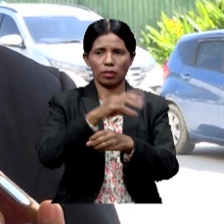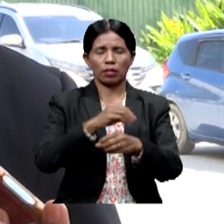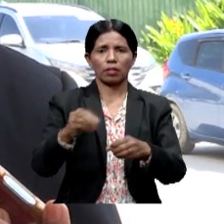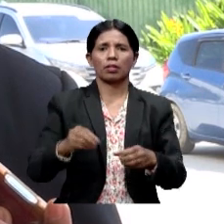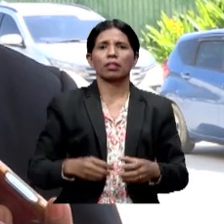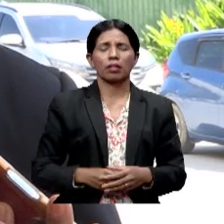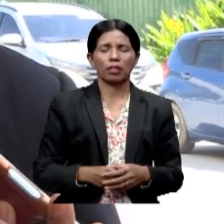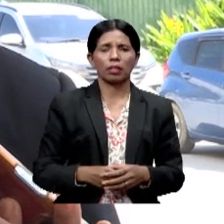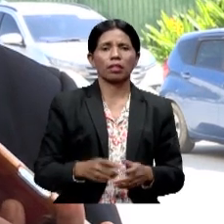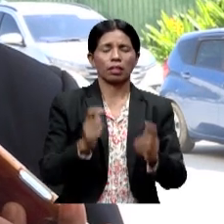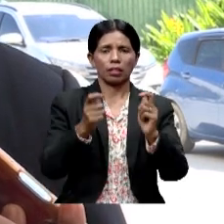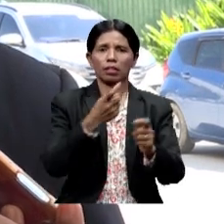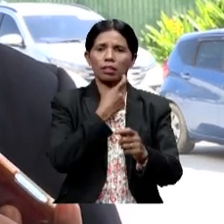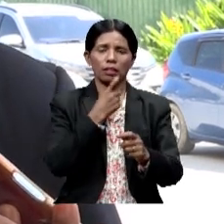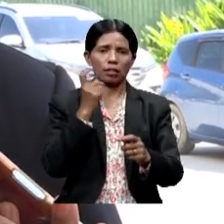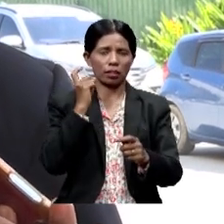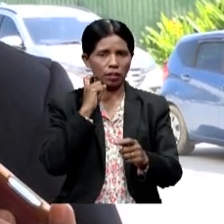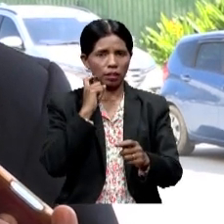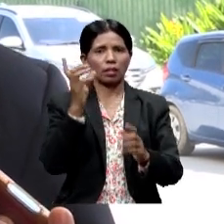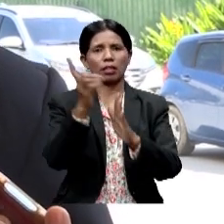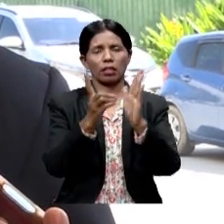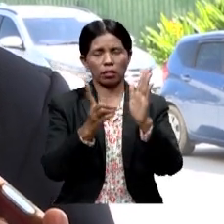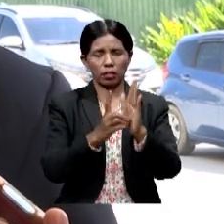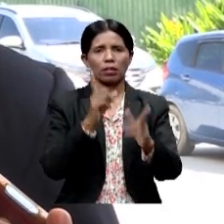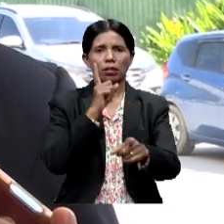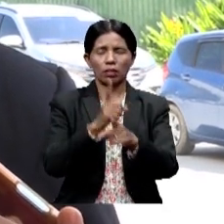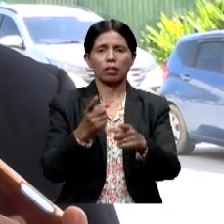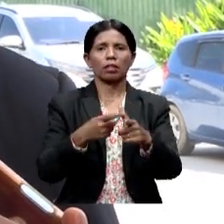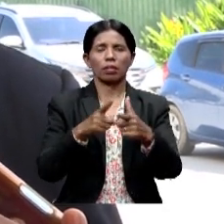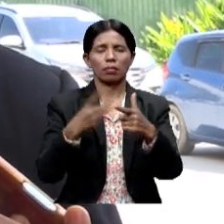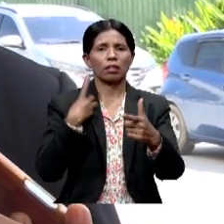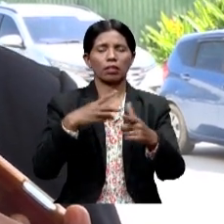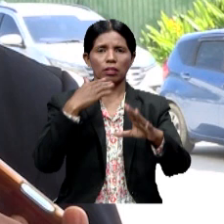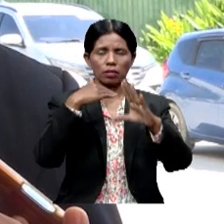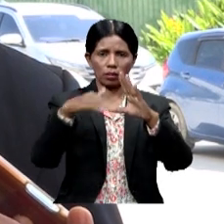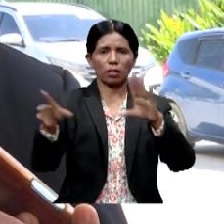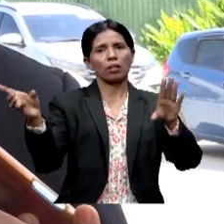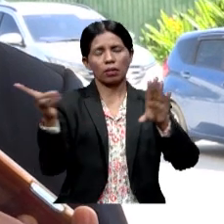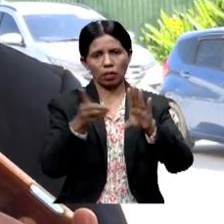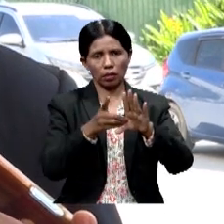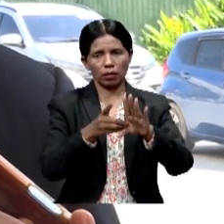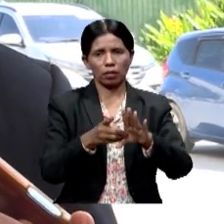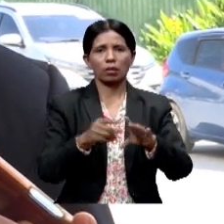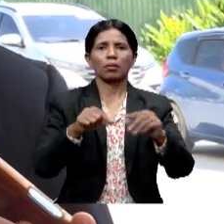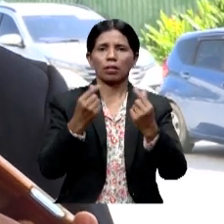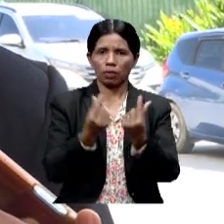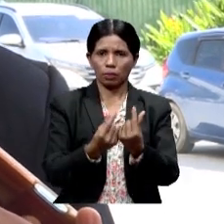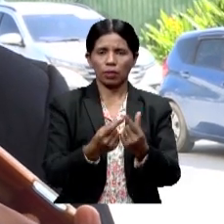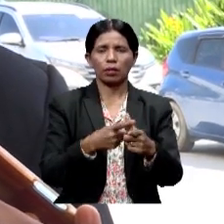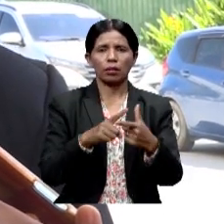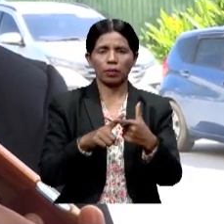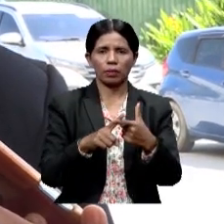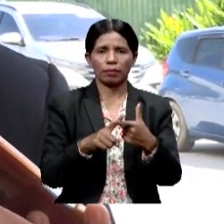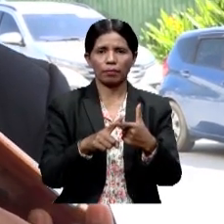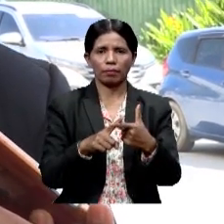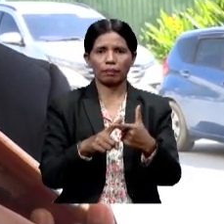radiologia, dentária, né, dados, né, fixo, depois eu tive ser o documento, também, né, grupo. Depois,